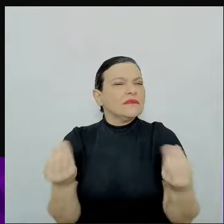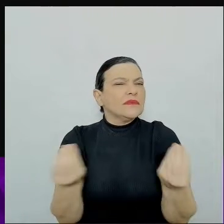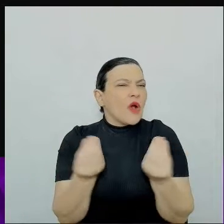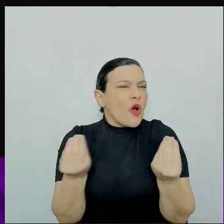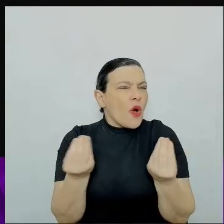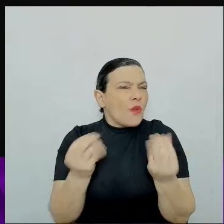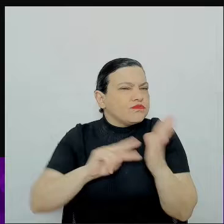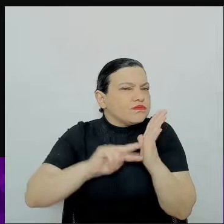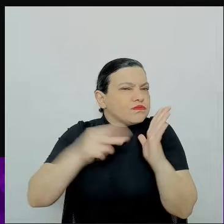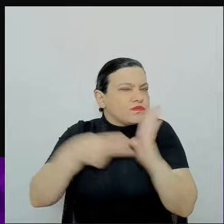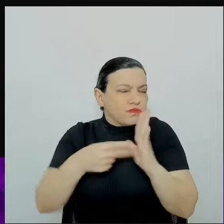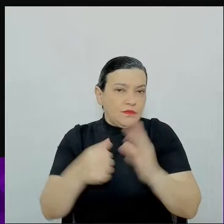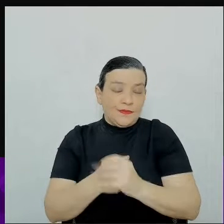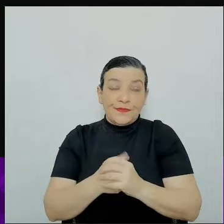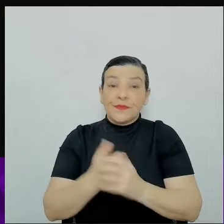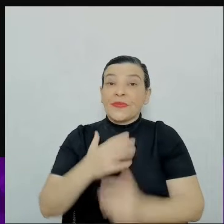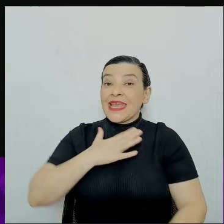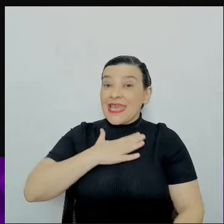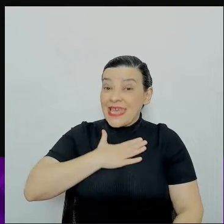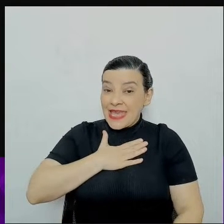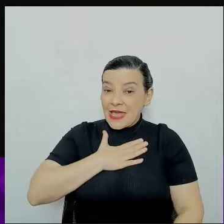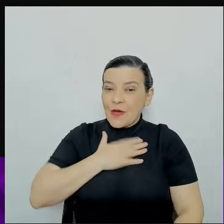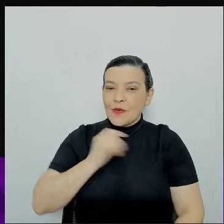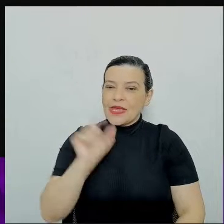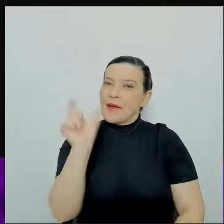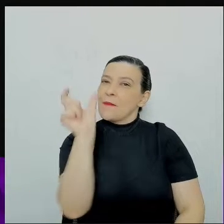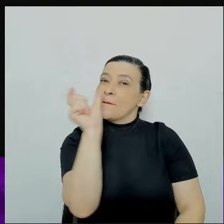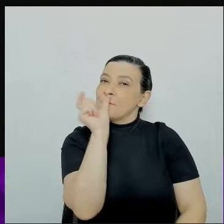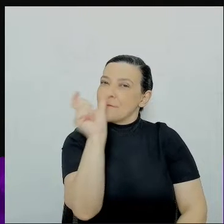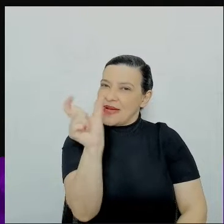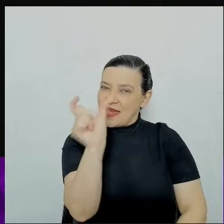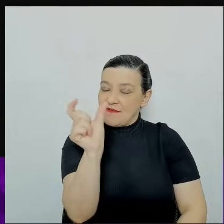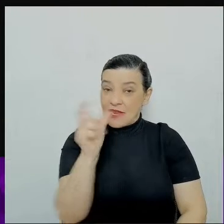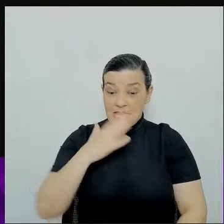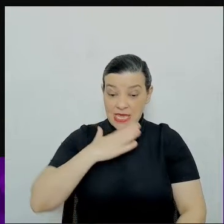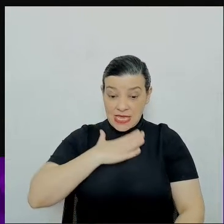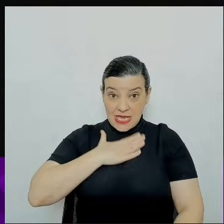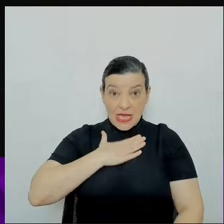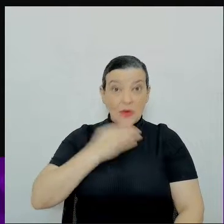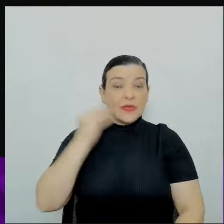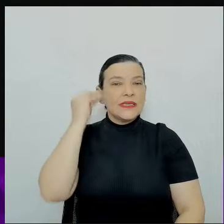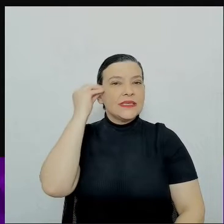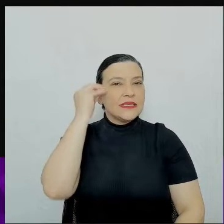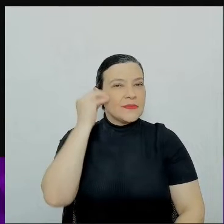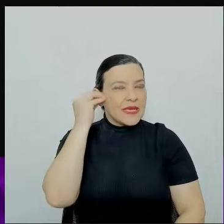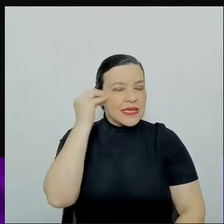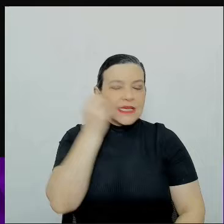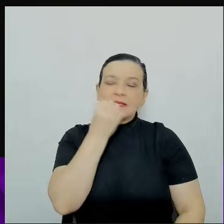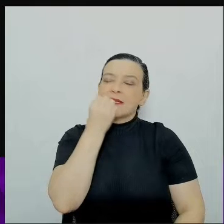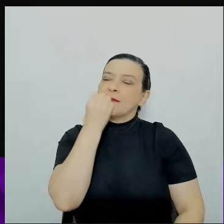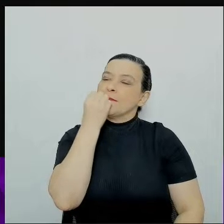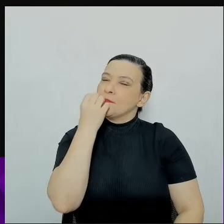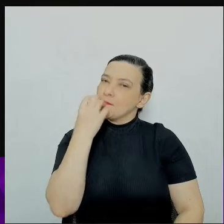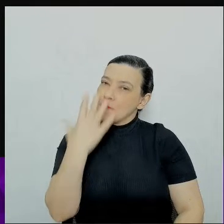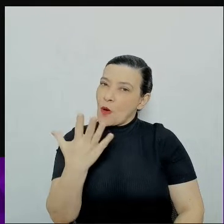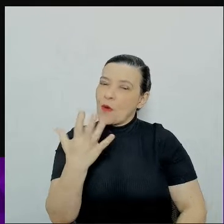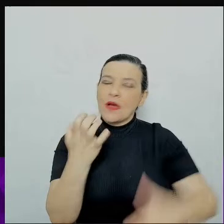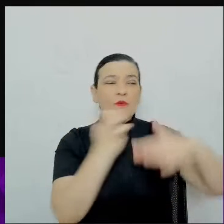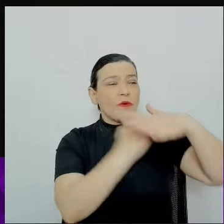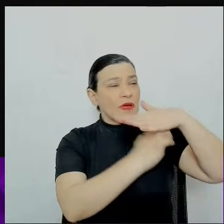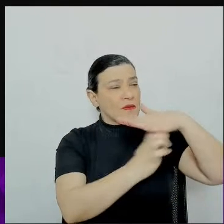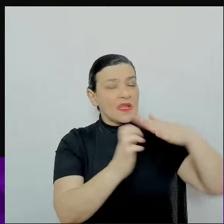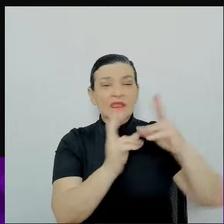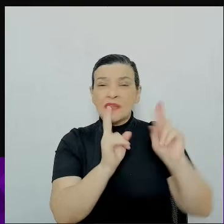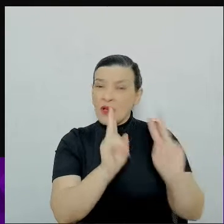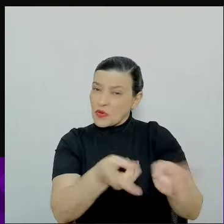Eu sou mal acostumado a essa palavra mesmo. Eu, enquanto estou tendo uma experiência boa com uma empresa, eu sou mal acostumado. Eu quero continuar